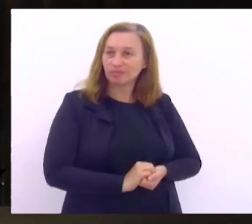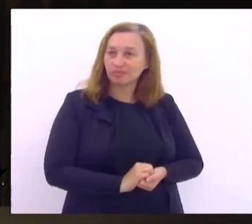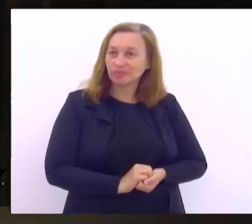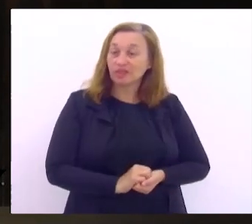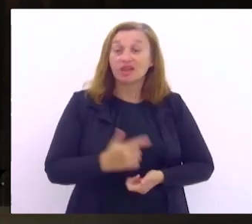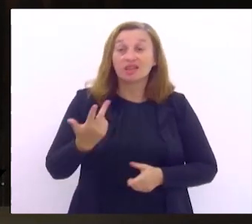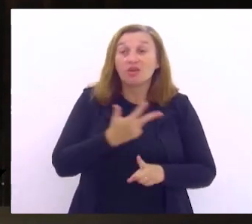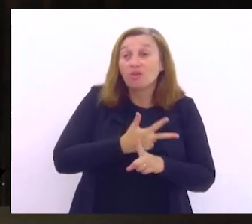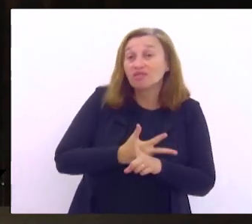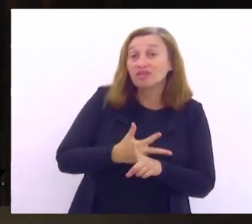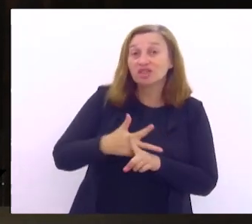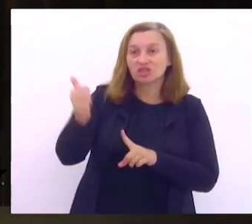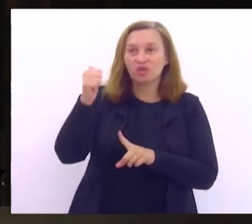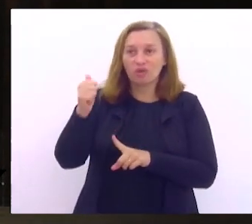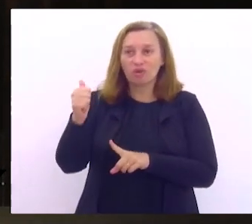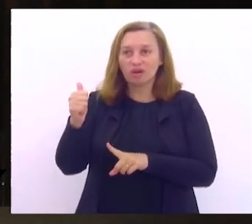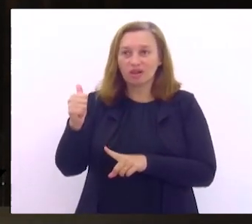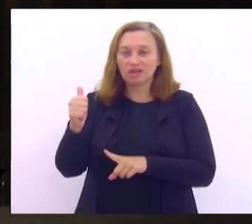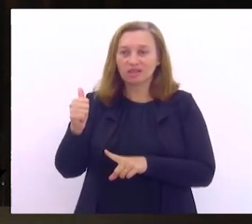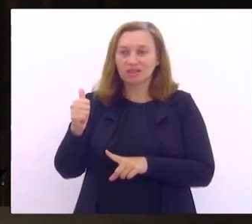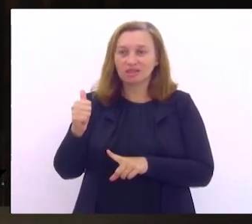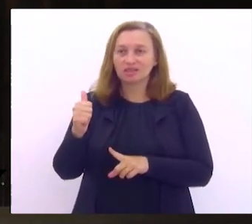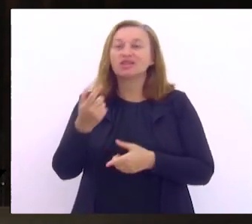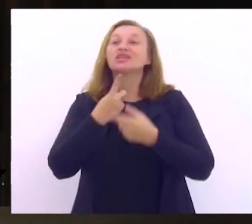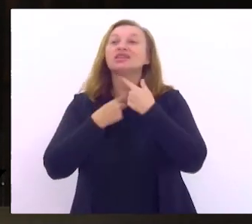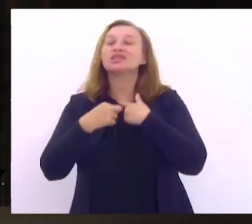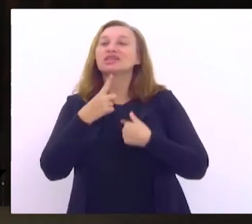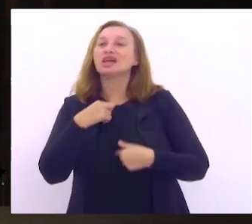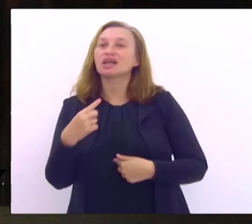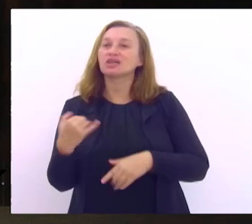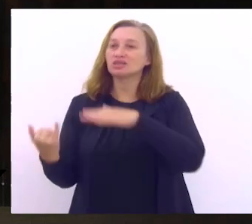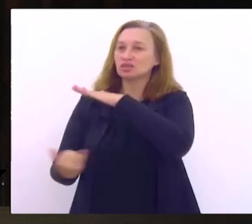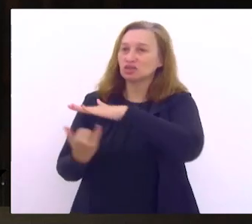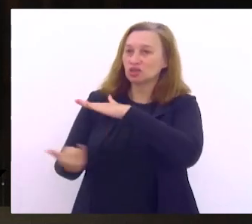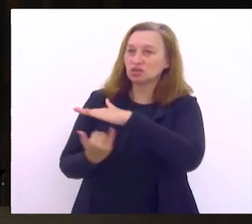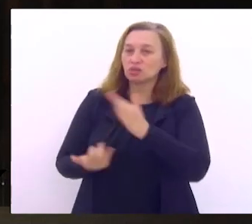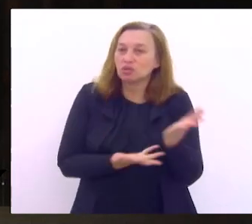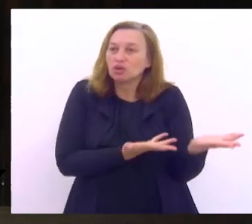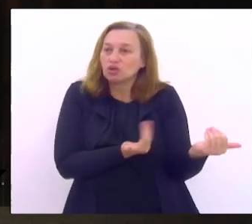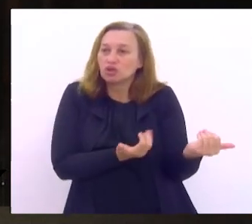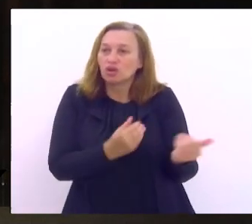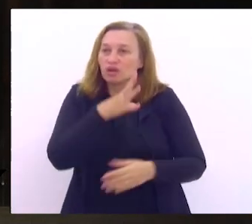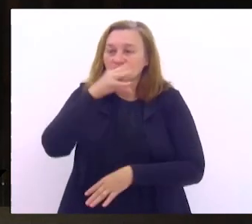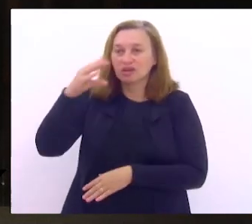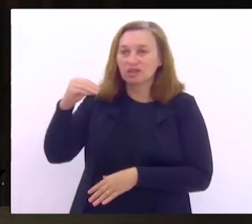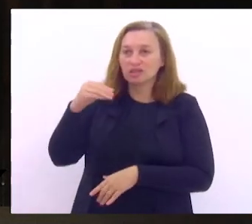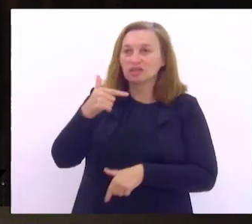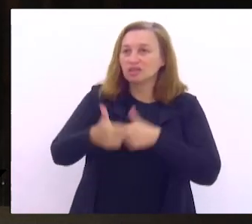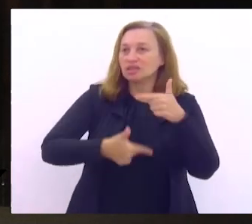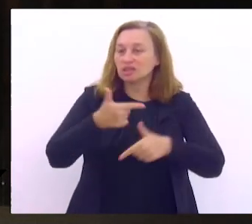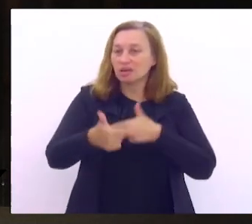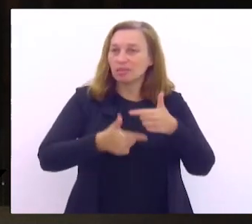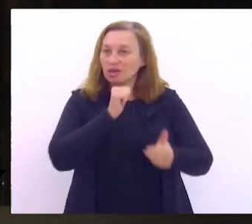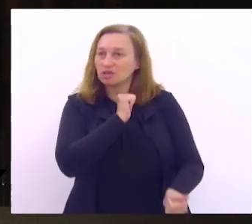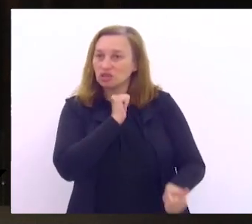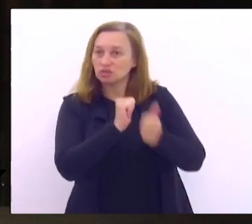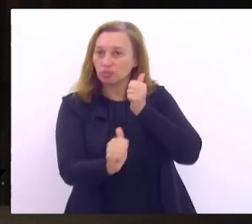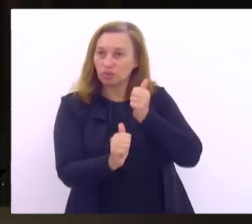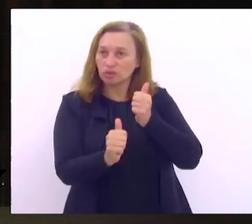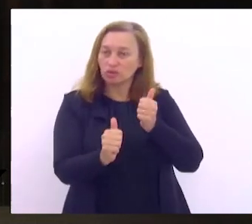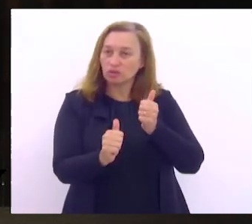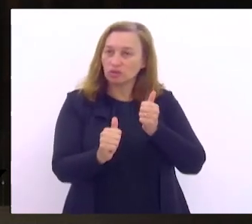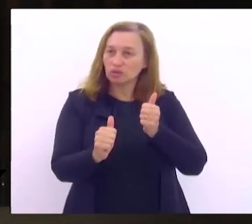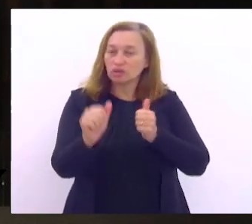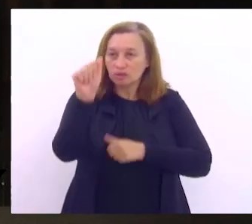uma conquista há tempos almejada pelo nosso Instituto de Jovens e Adolescentes ao Mercado de Trabalho e Esporte com